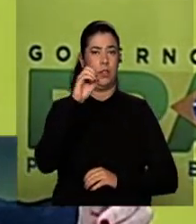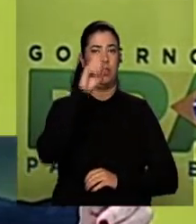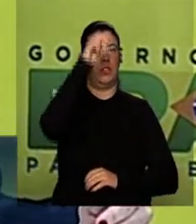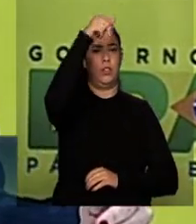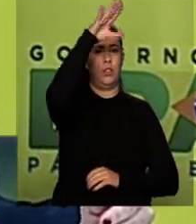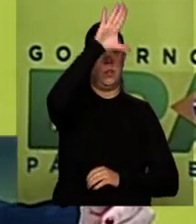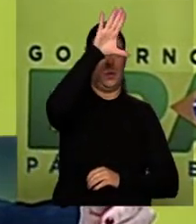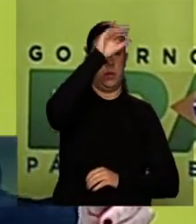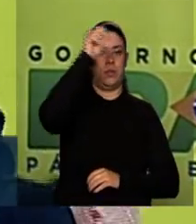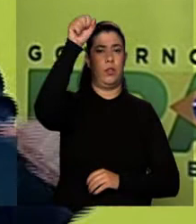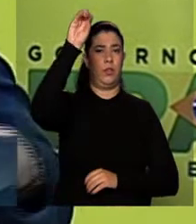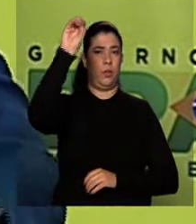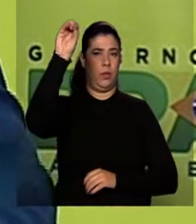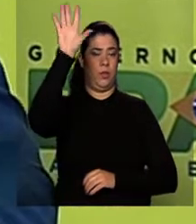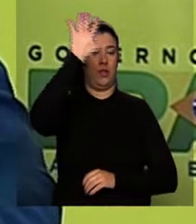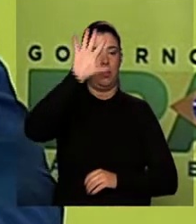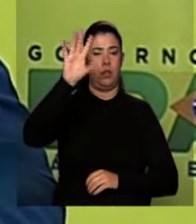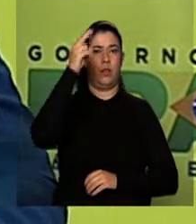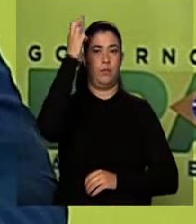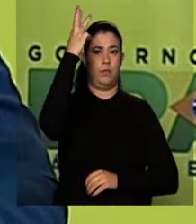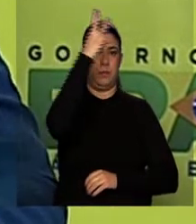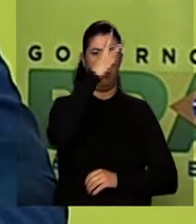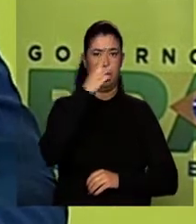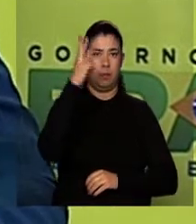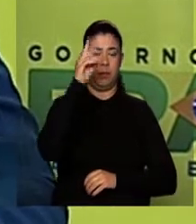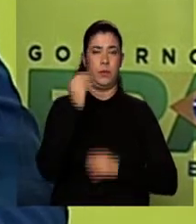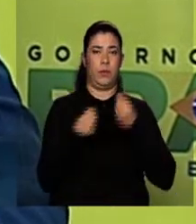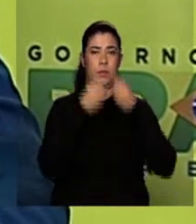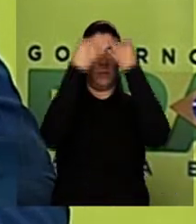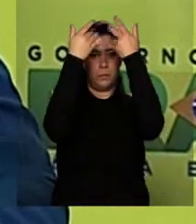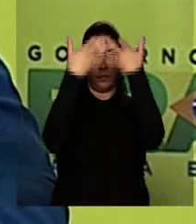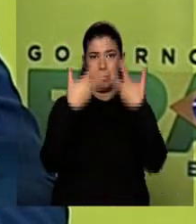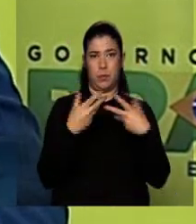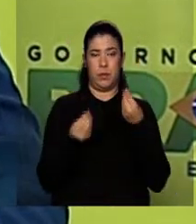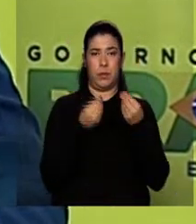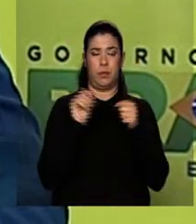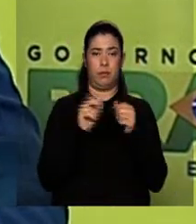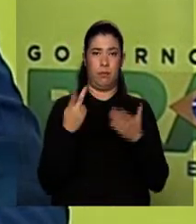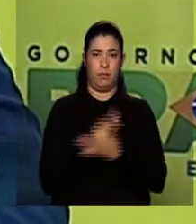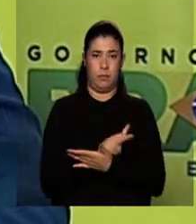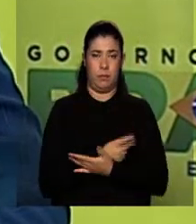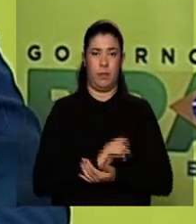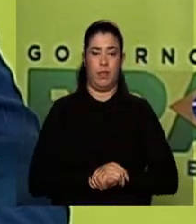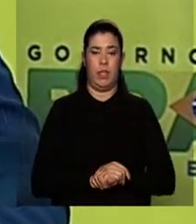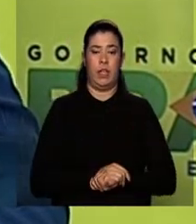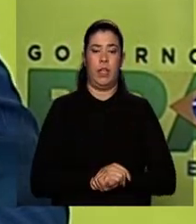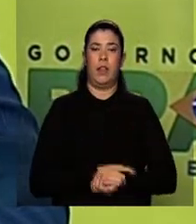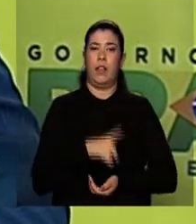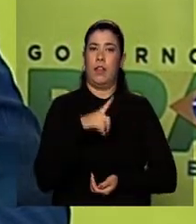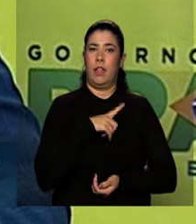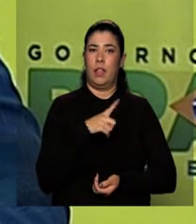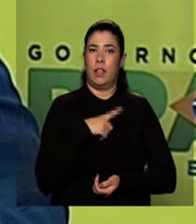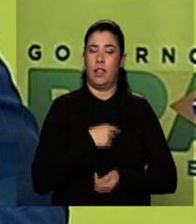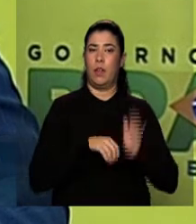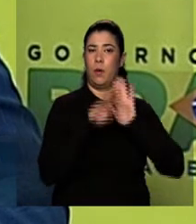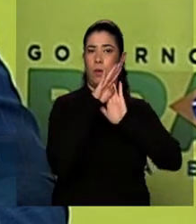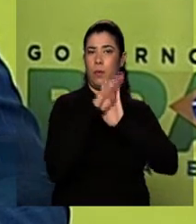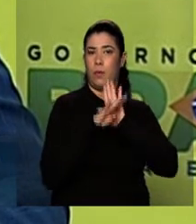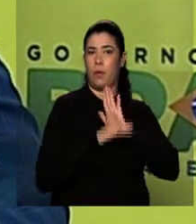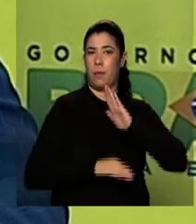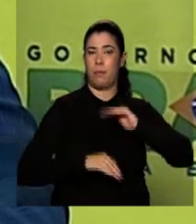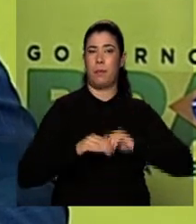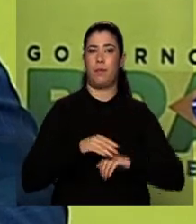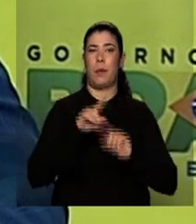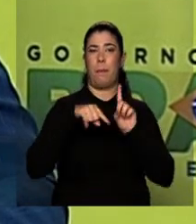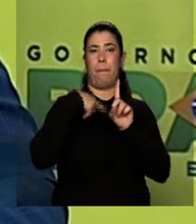motivos explicitados e que a gente vai colocar, demonstrar aqui. A lei que instituiu o programa Mais Médicos, ela já traz